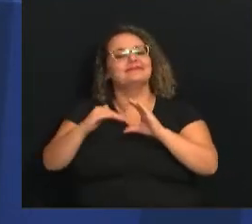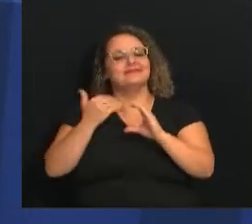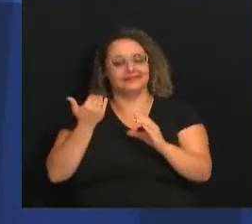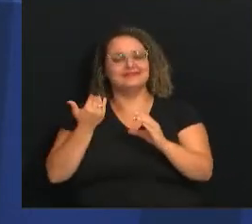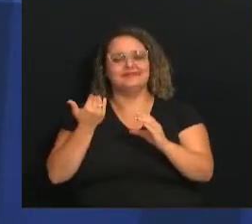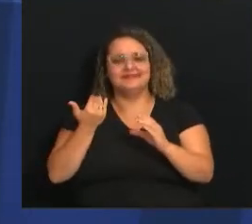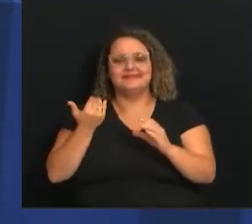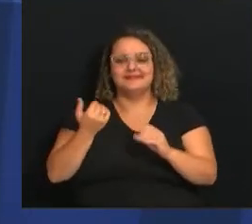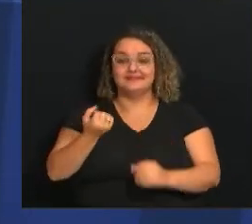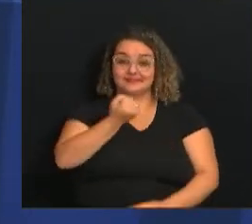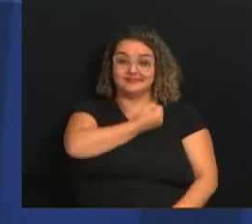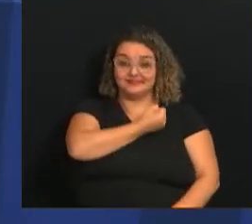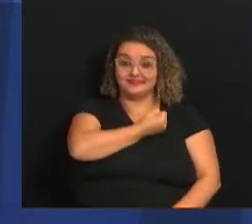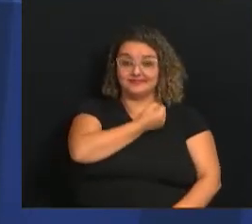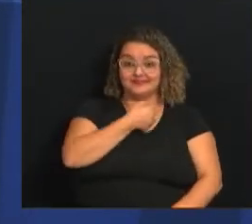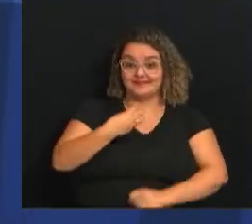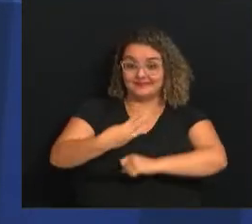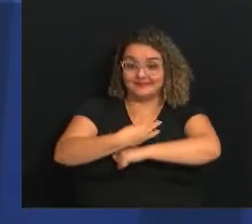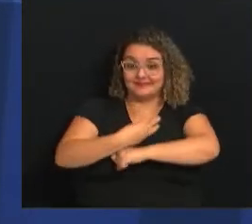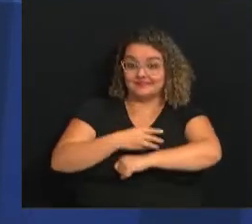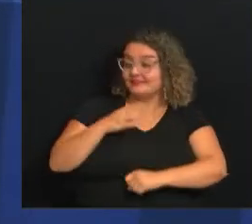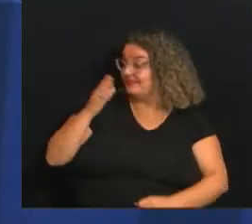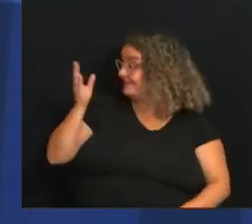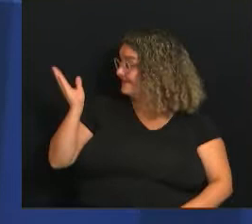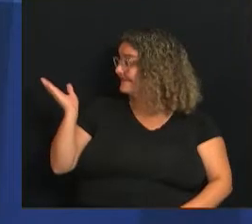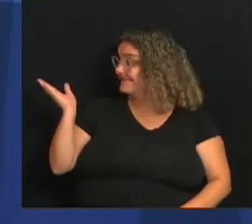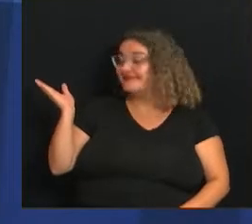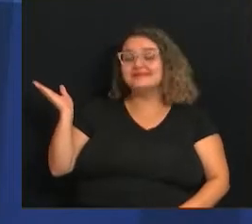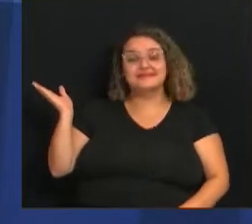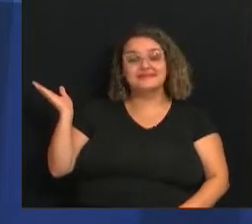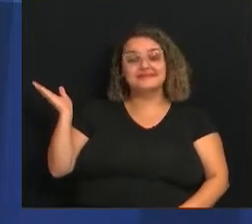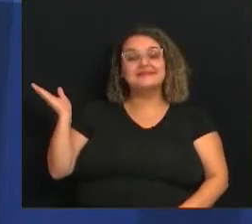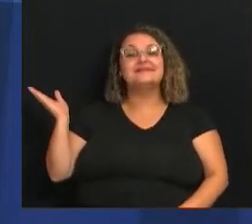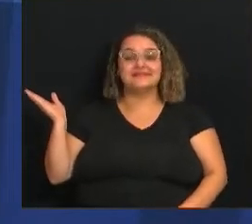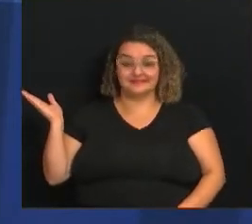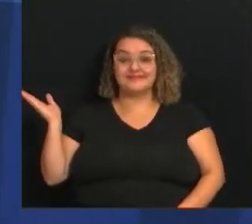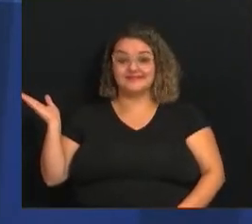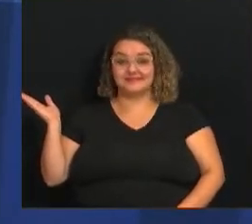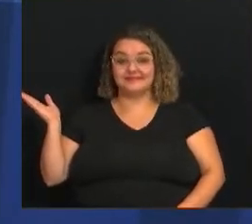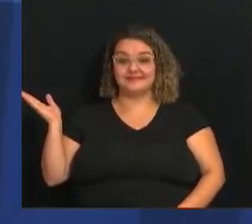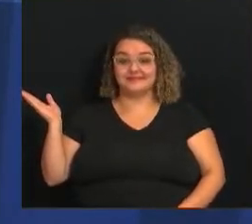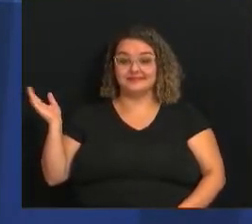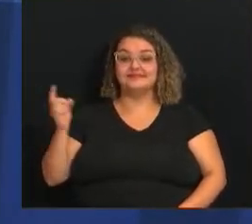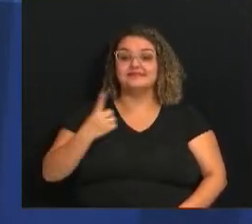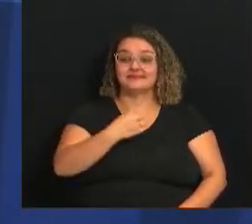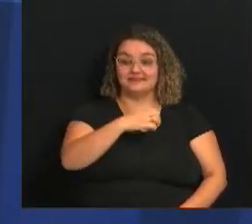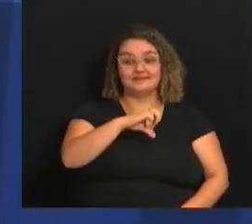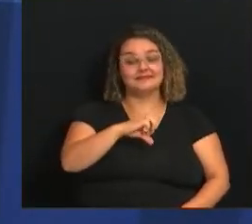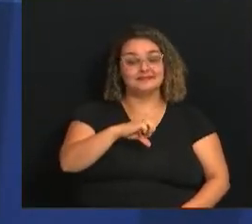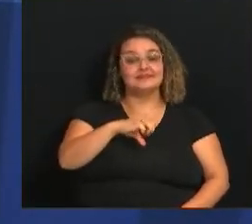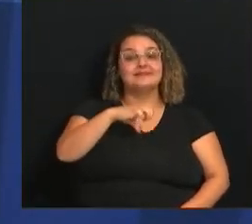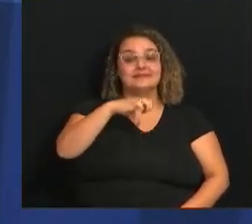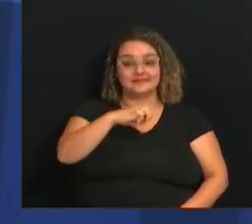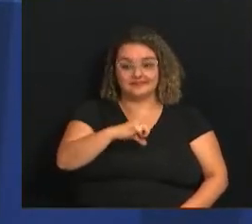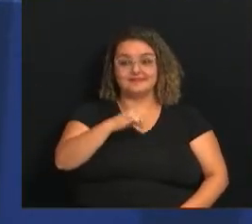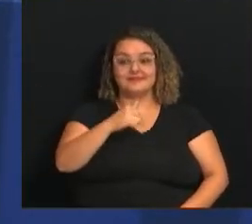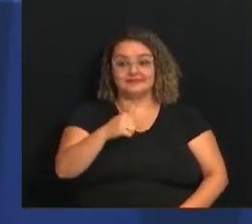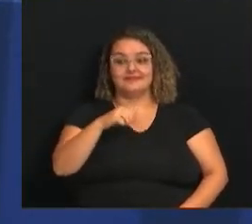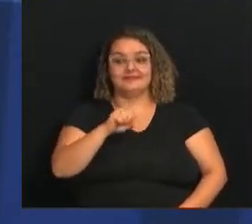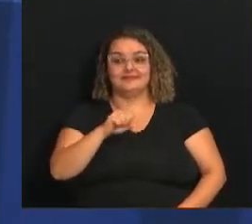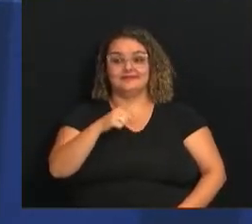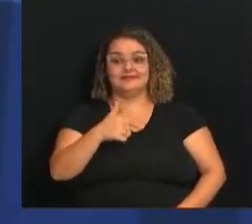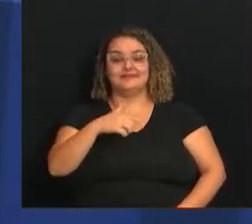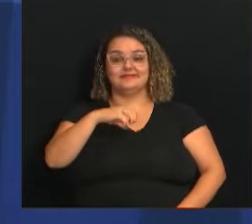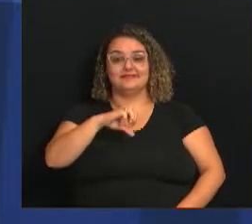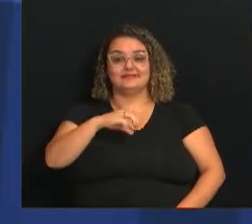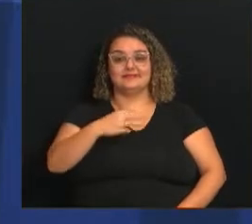para o número do nosso WhatsApp, que já está aqui embaixo da sua tela. 19 é o nosso DDD,